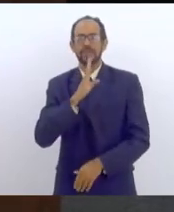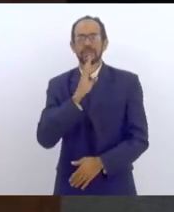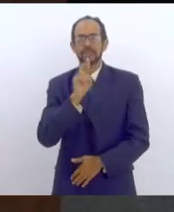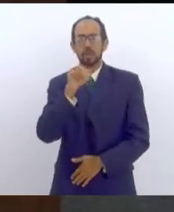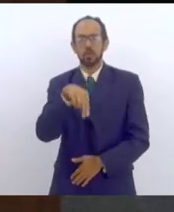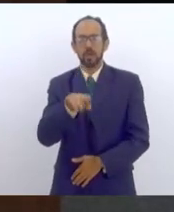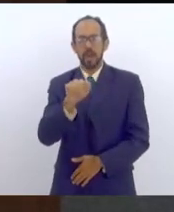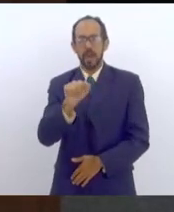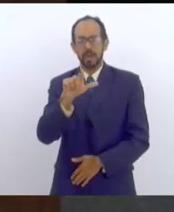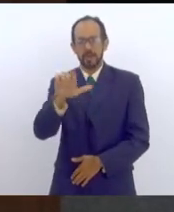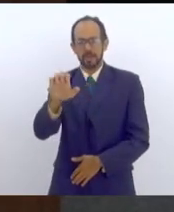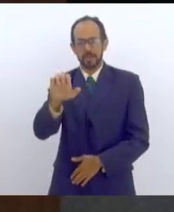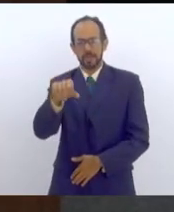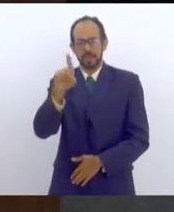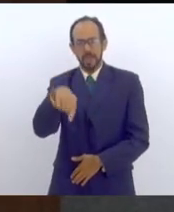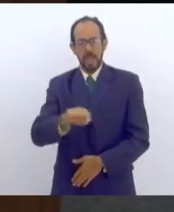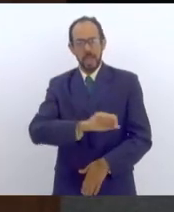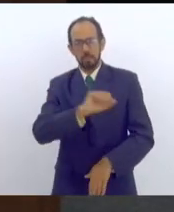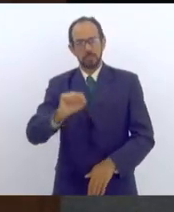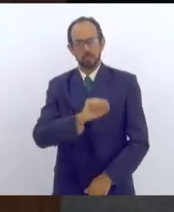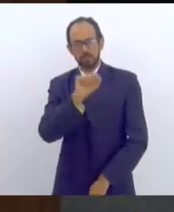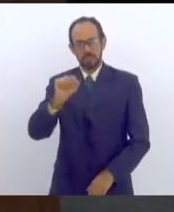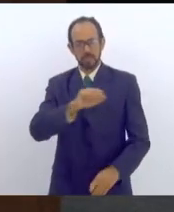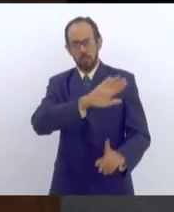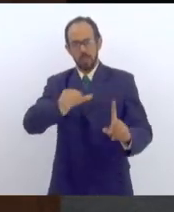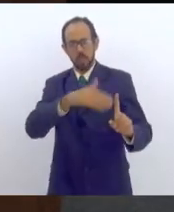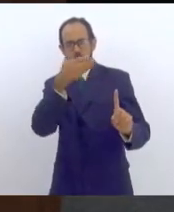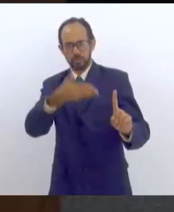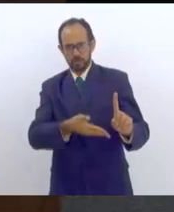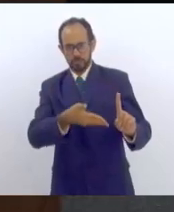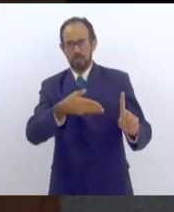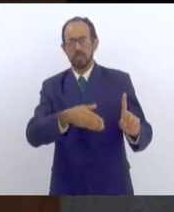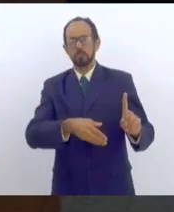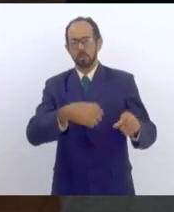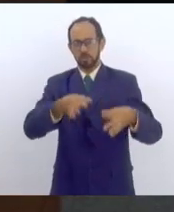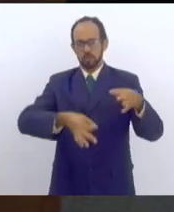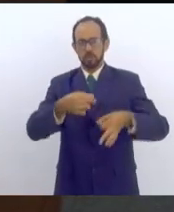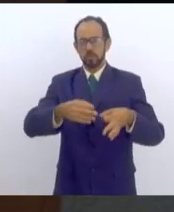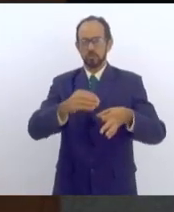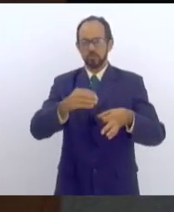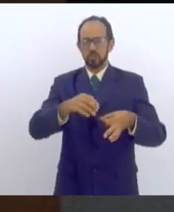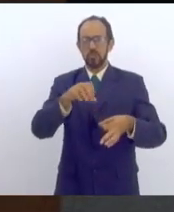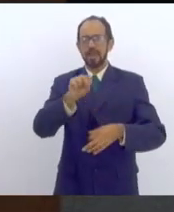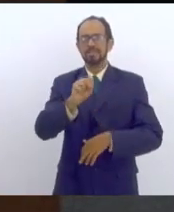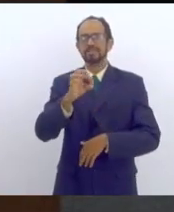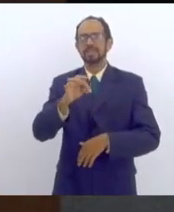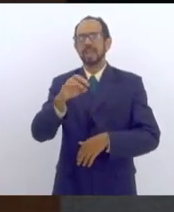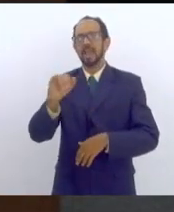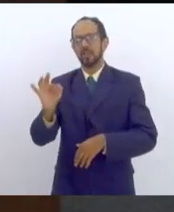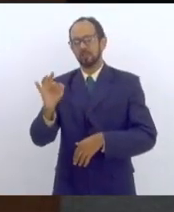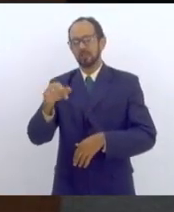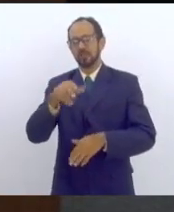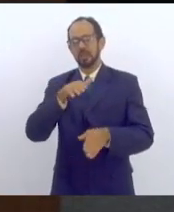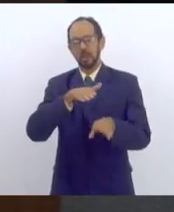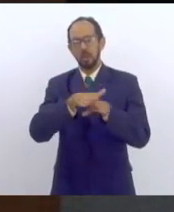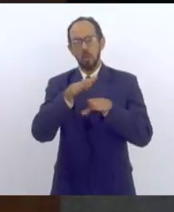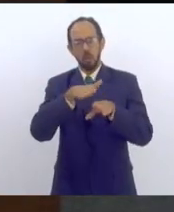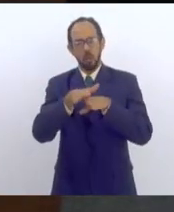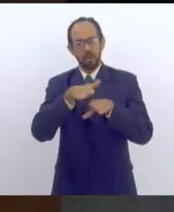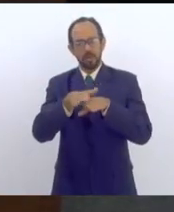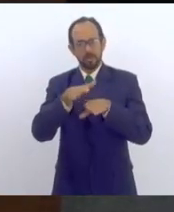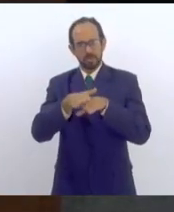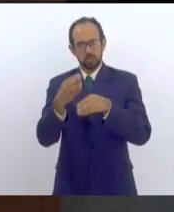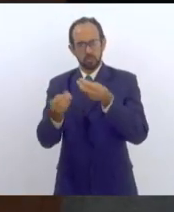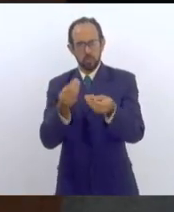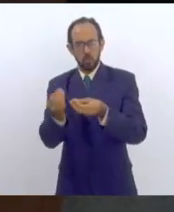associação reconhecida pelo Supremo Tribunal Federal. E aqui tem toda a orientação e instrução de como se filiar e